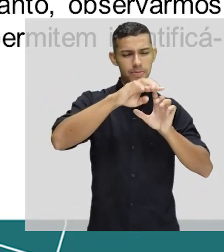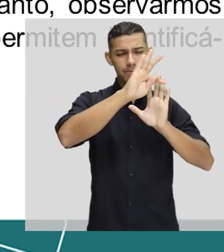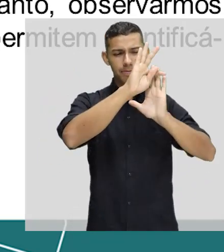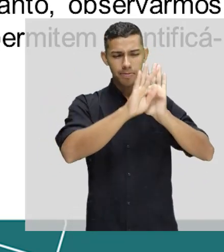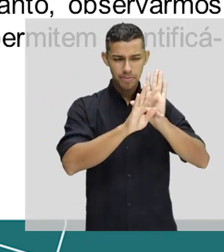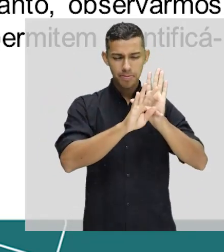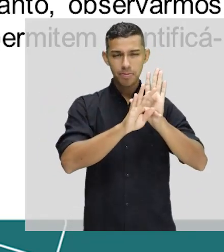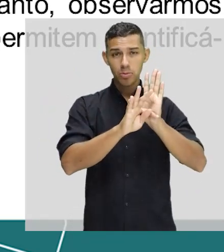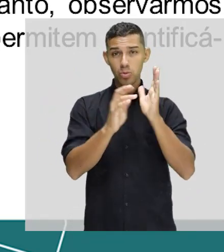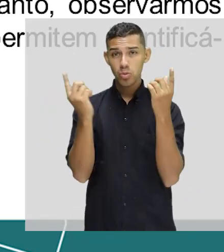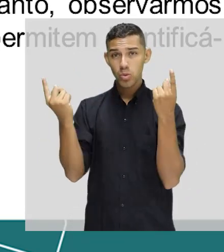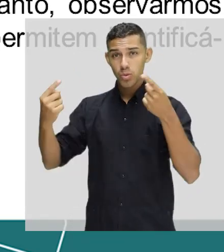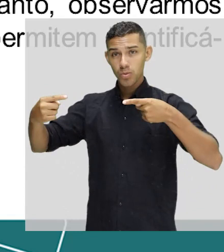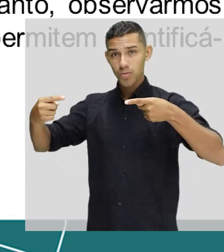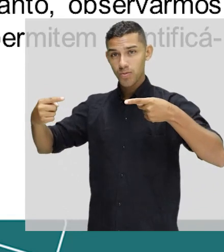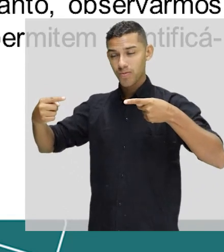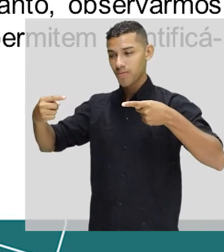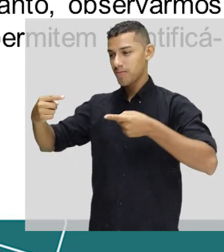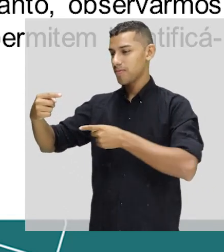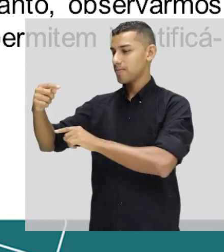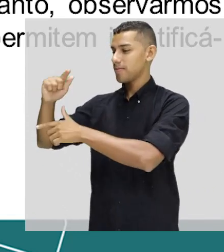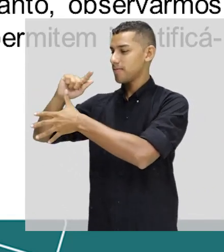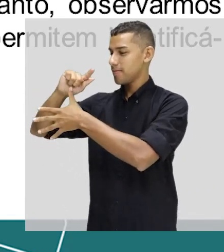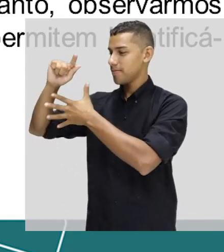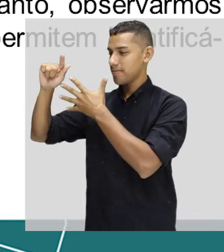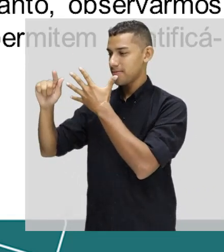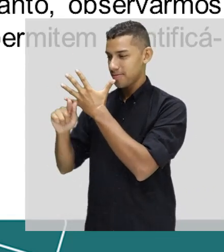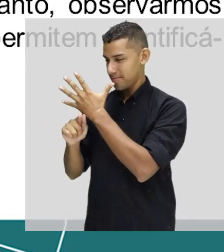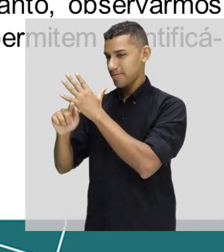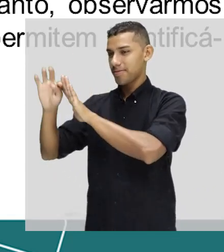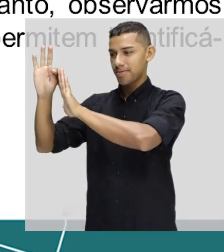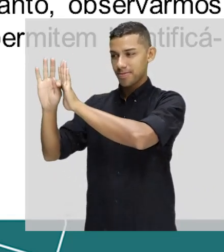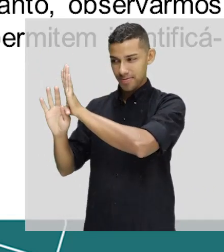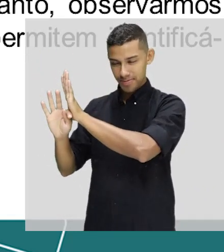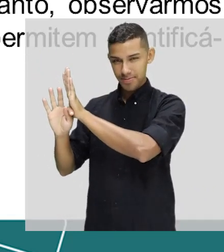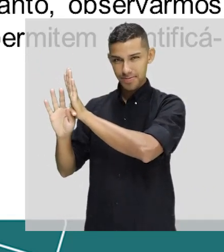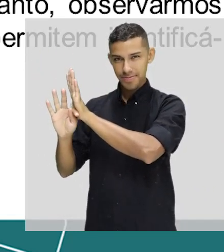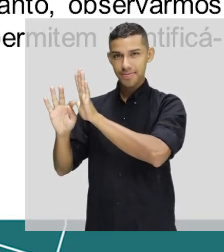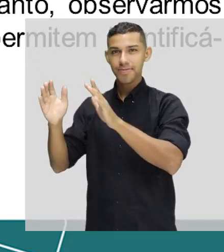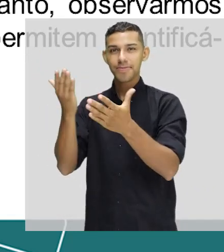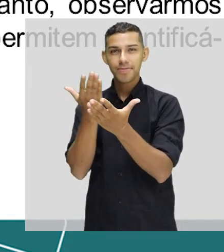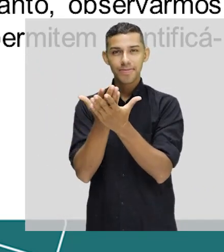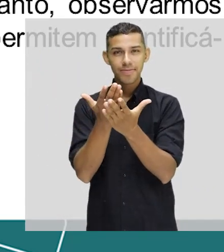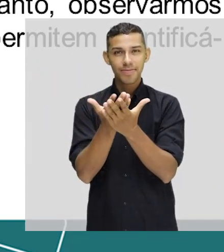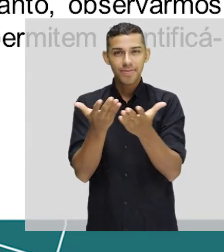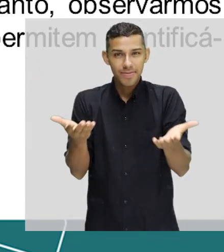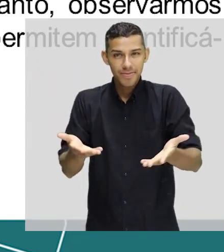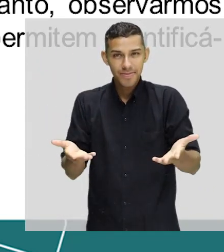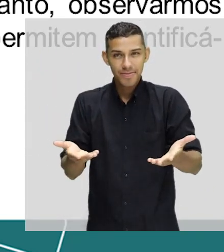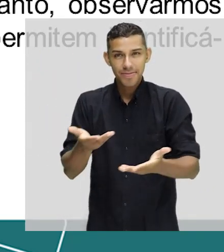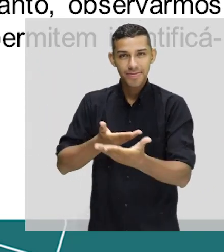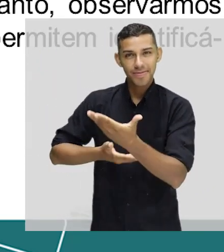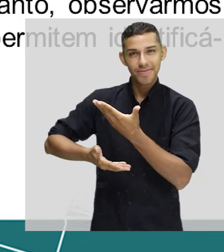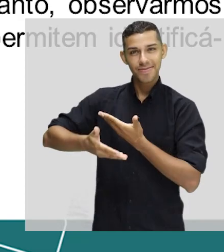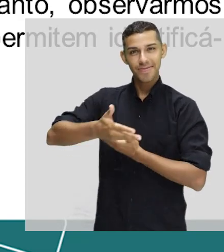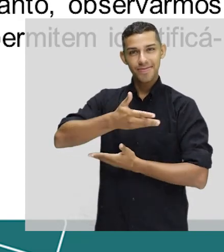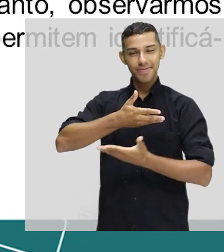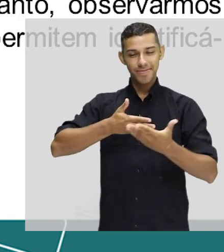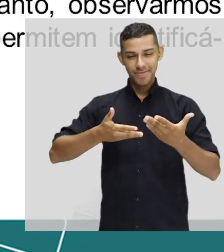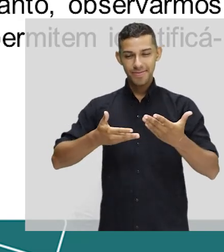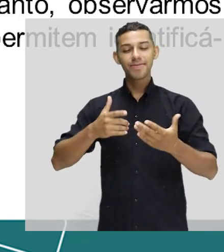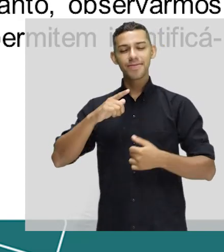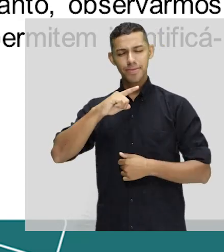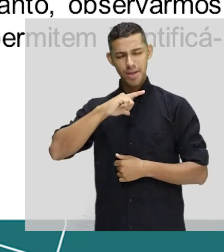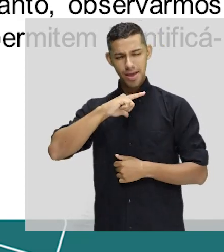constante necessidade que nós temos de interagir e de nos comunicar com os outros, surgiram os gêneros